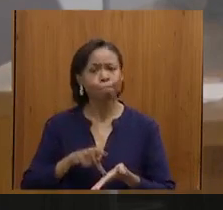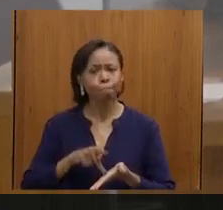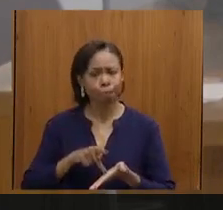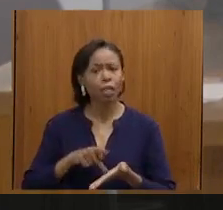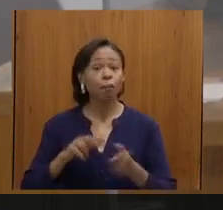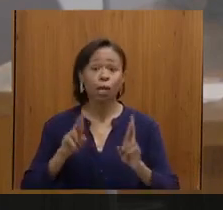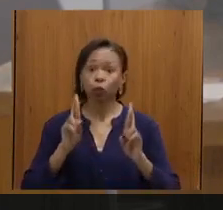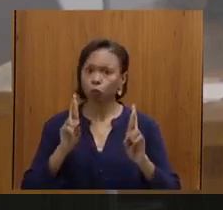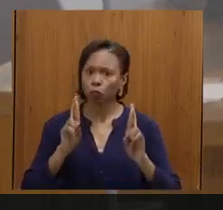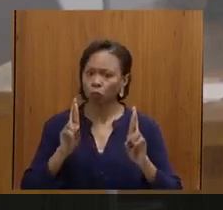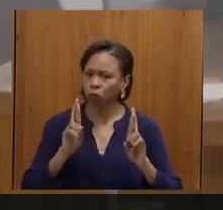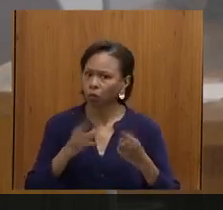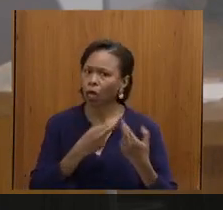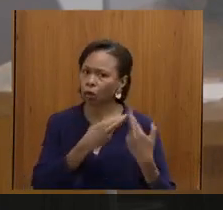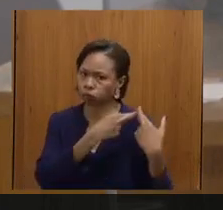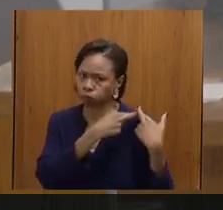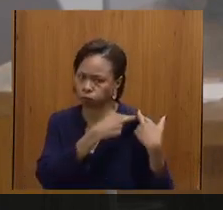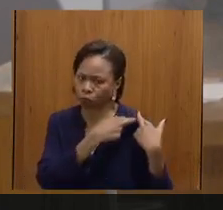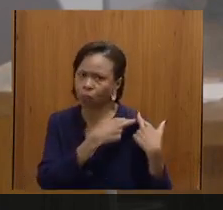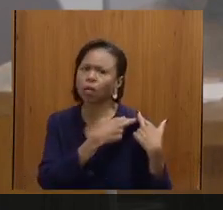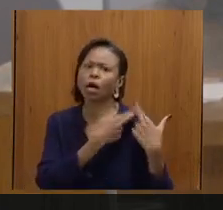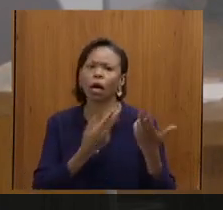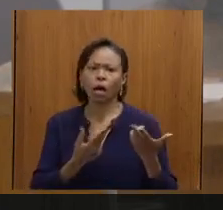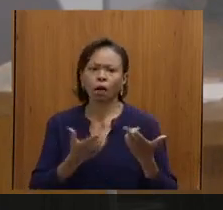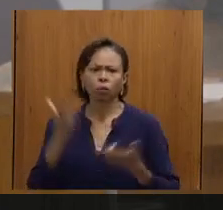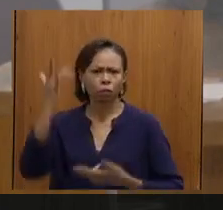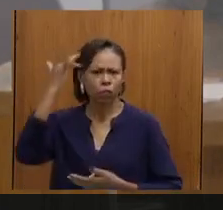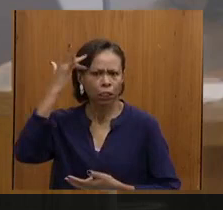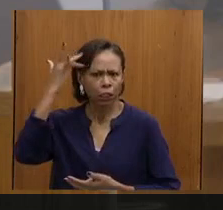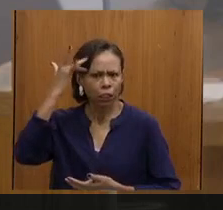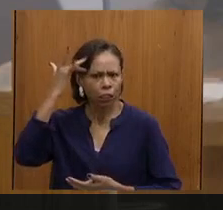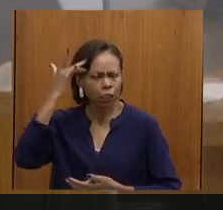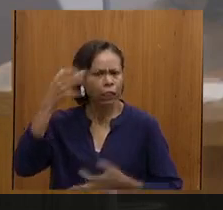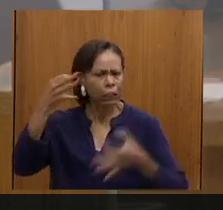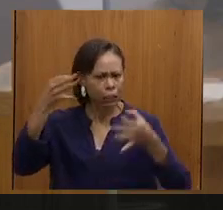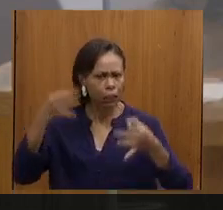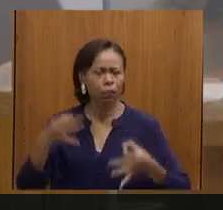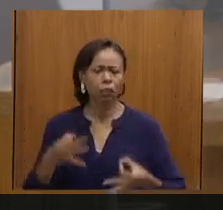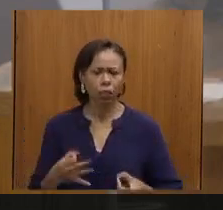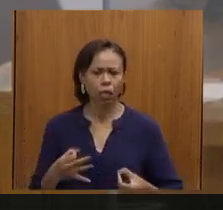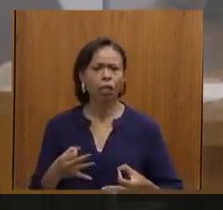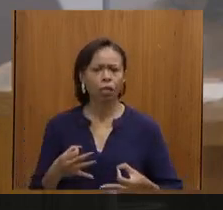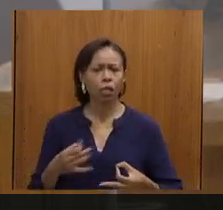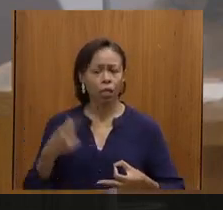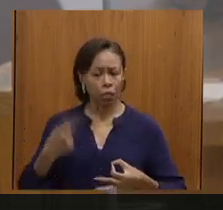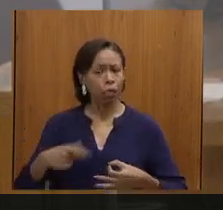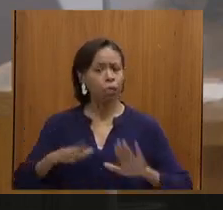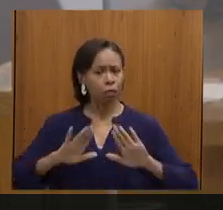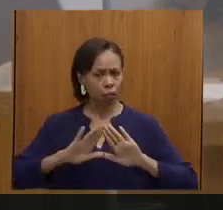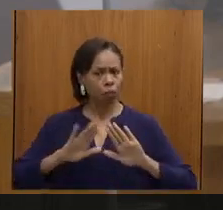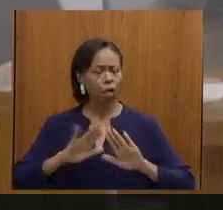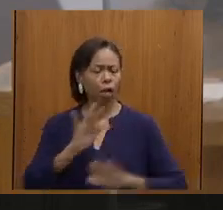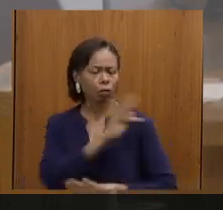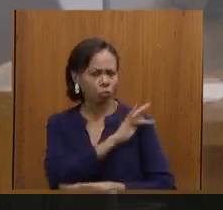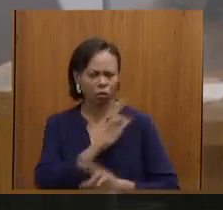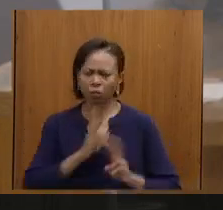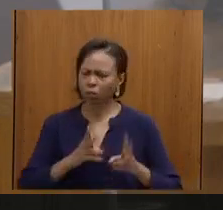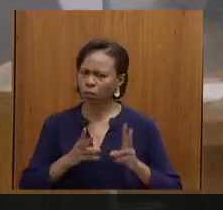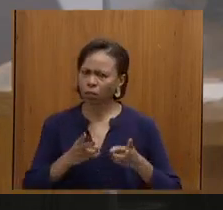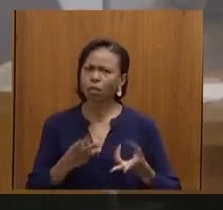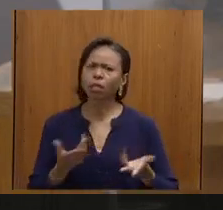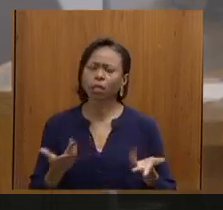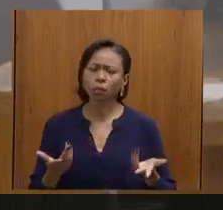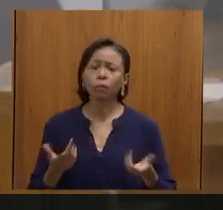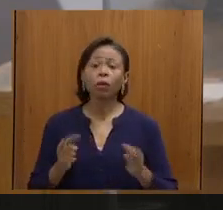responsável, de forma bastante madura, como é o praxe dessa Assembleia Legislativa, dessa Casa do Povo de Minas